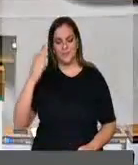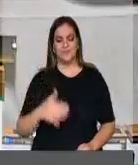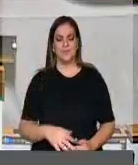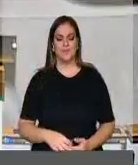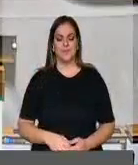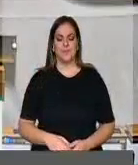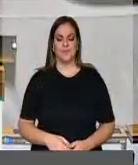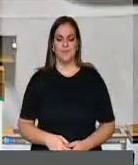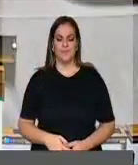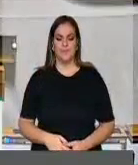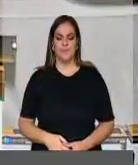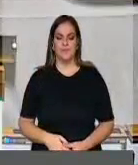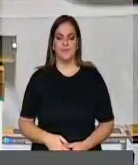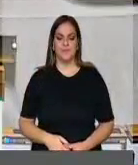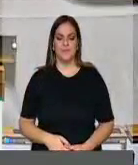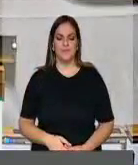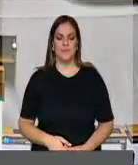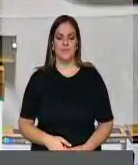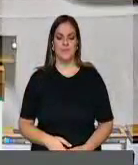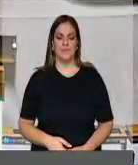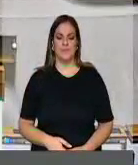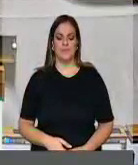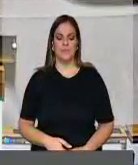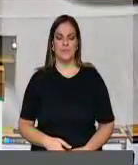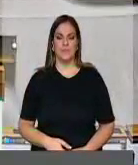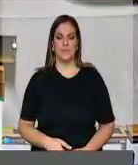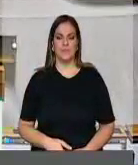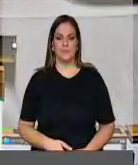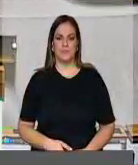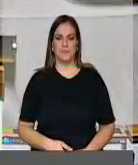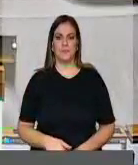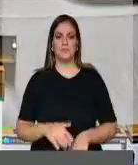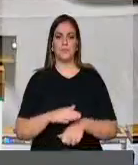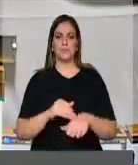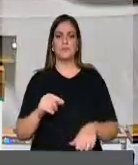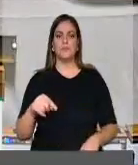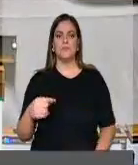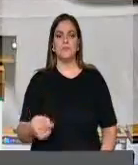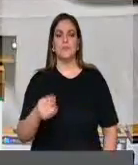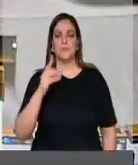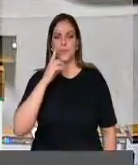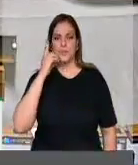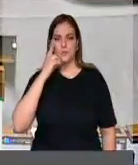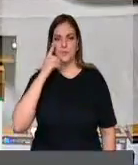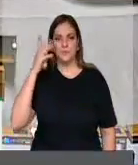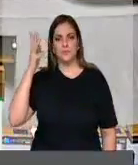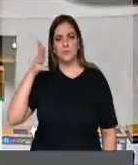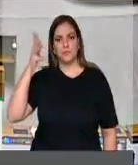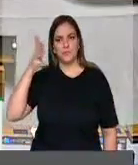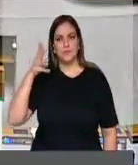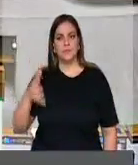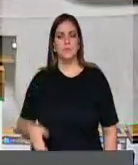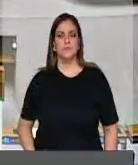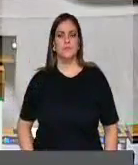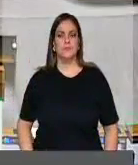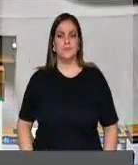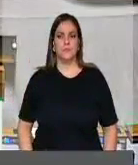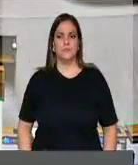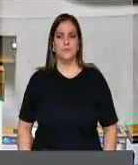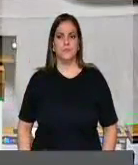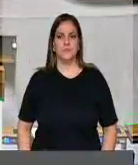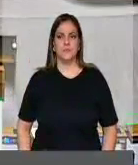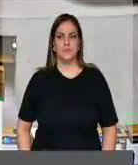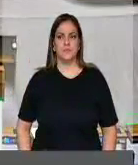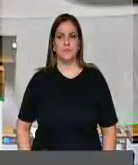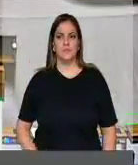presidente, apenas para justificar, deputado Osmar Serraglio votou como partido nas votações anteriores. Será muito obrigado. Tá, sim, é o